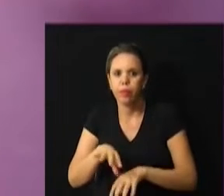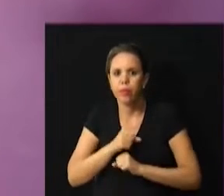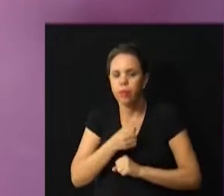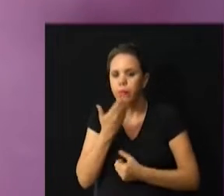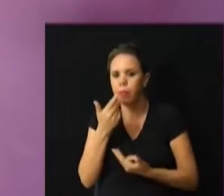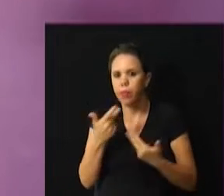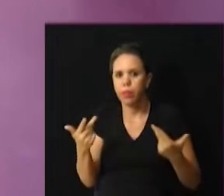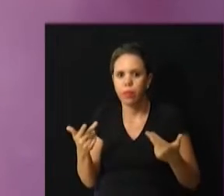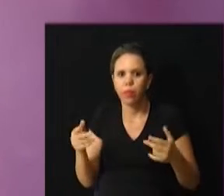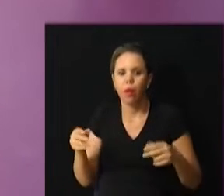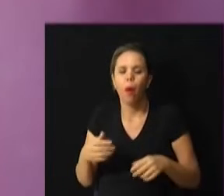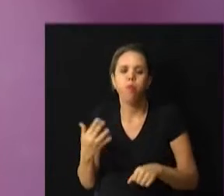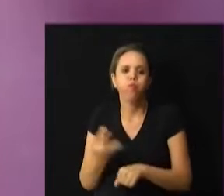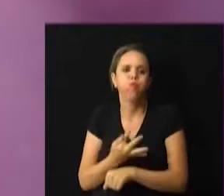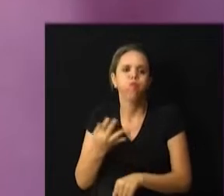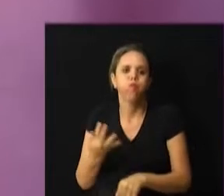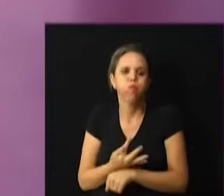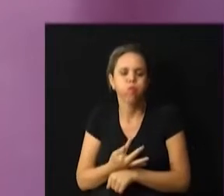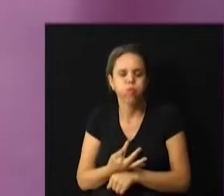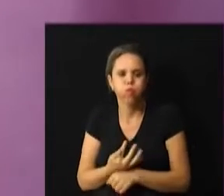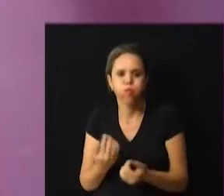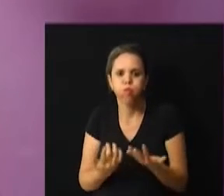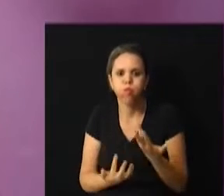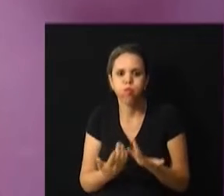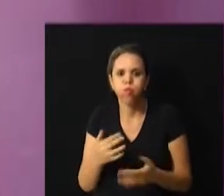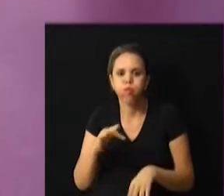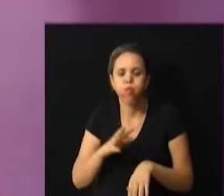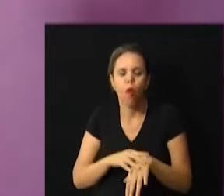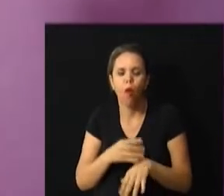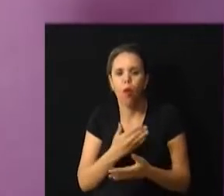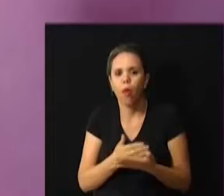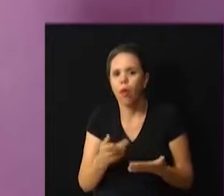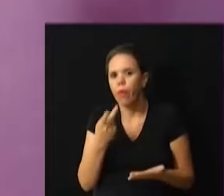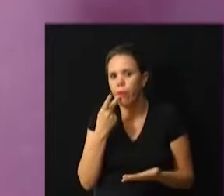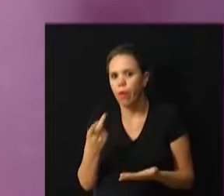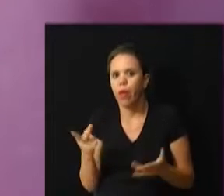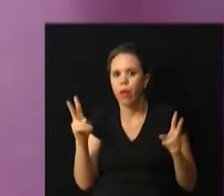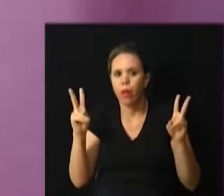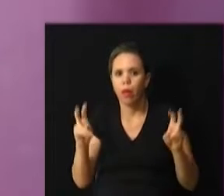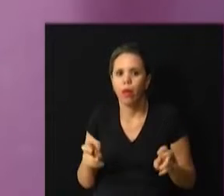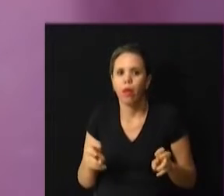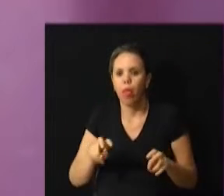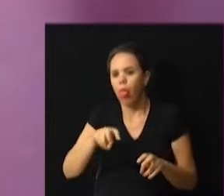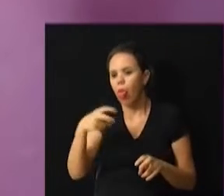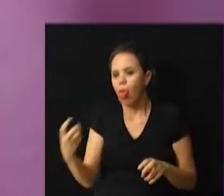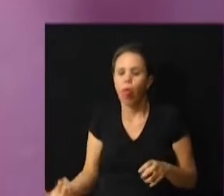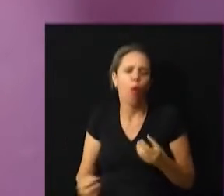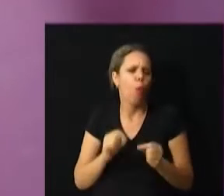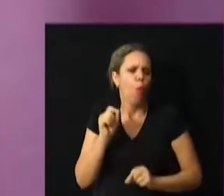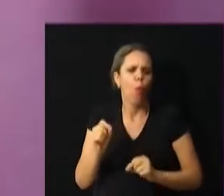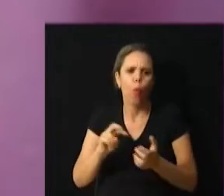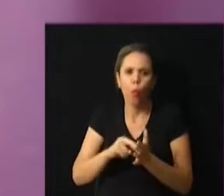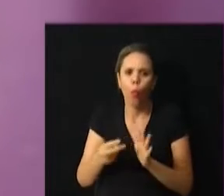aí intoxicação, sufocação, queimadura. Vamos começar a falar aí sobre